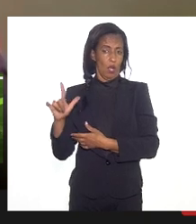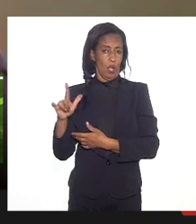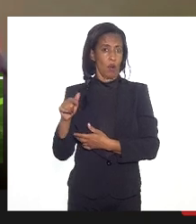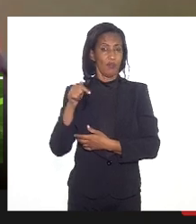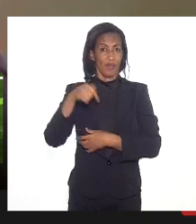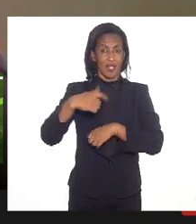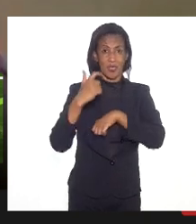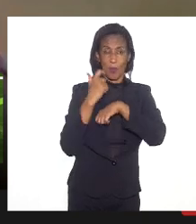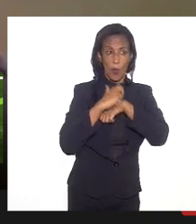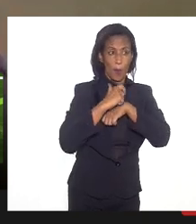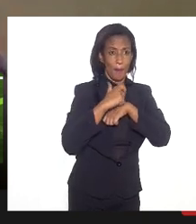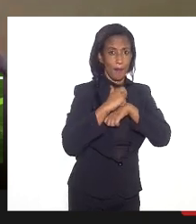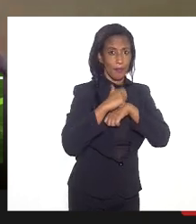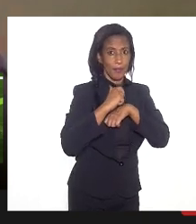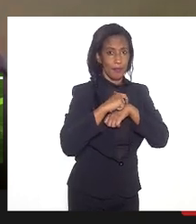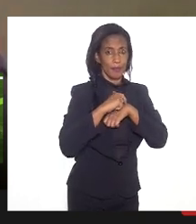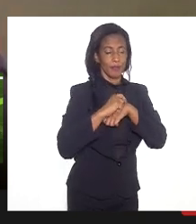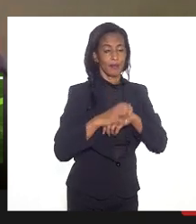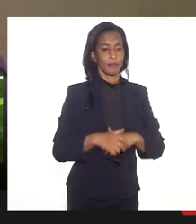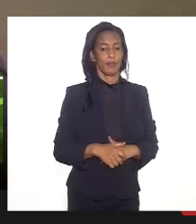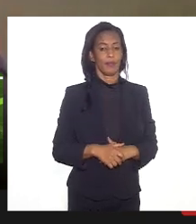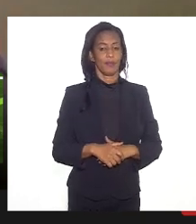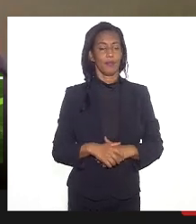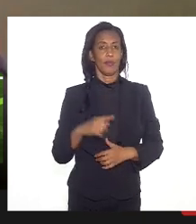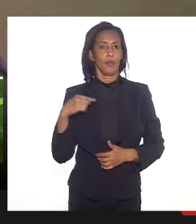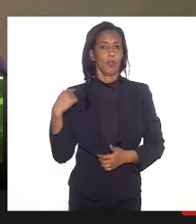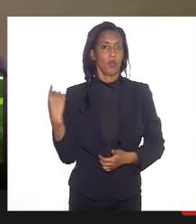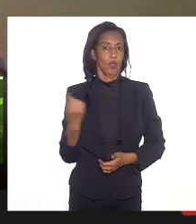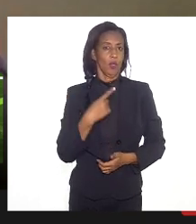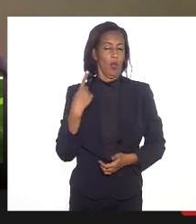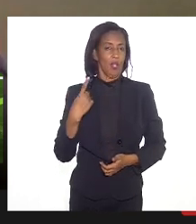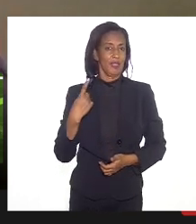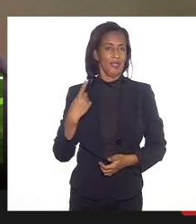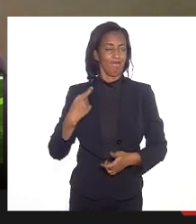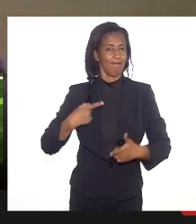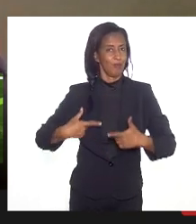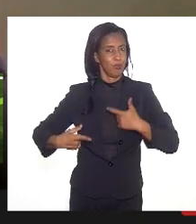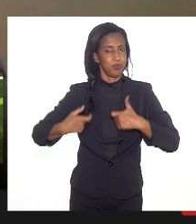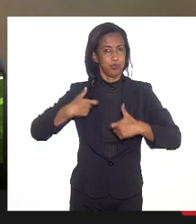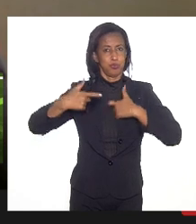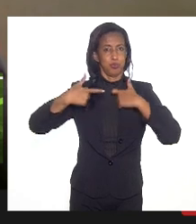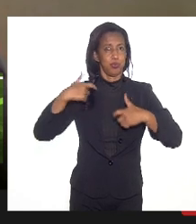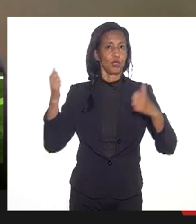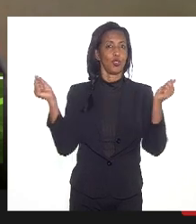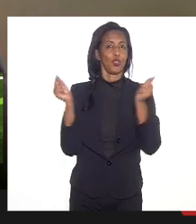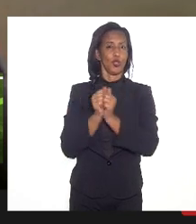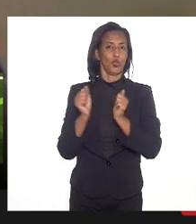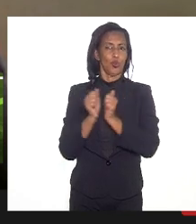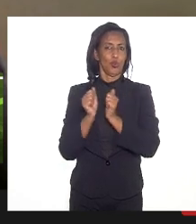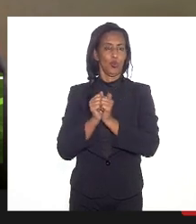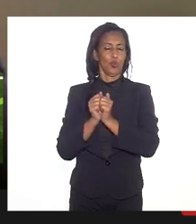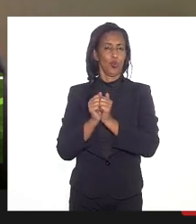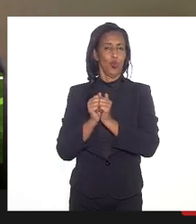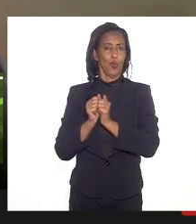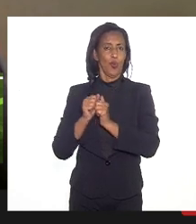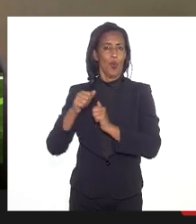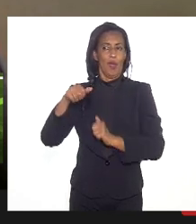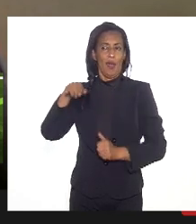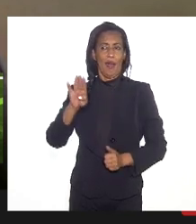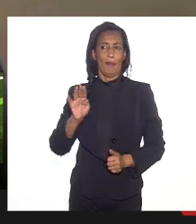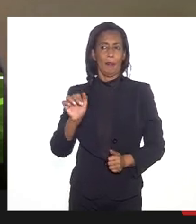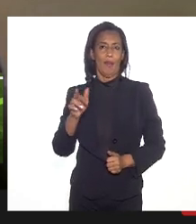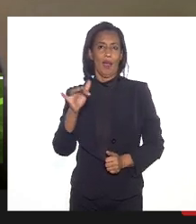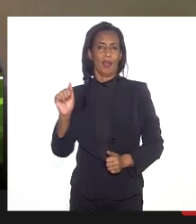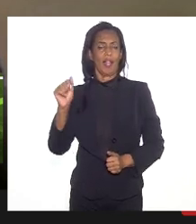Neste exato momento, estamos em dura batalha junto à comunidade quilombola de